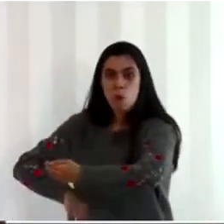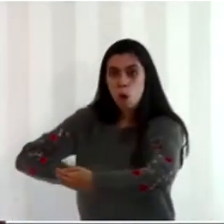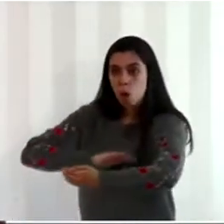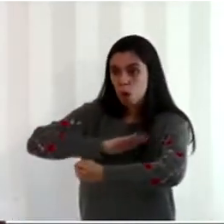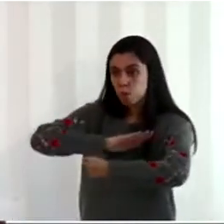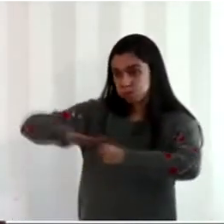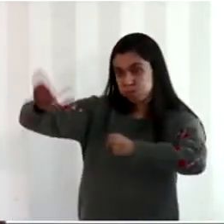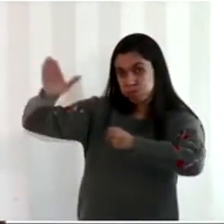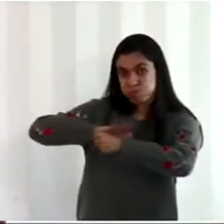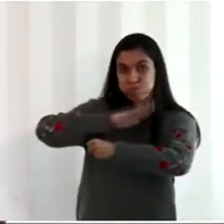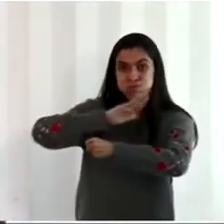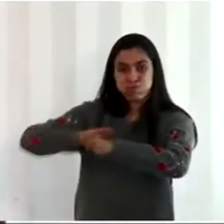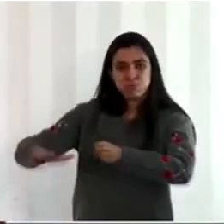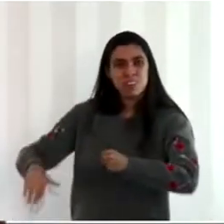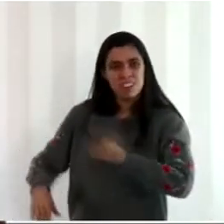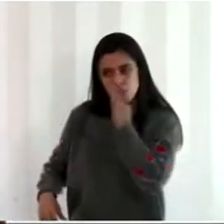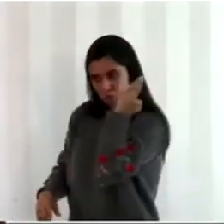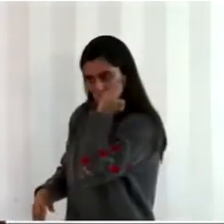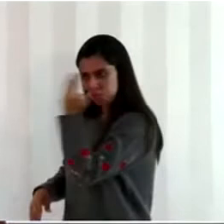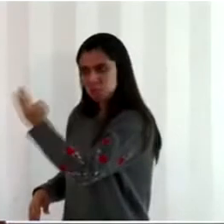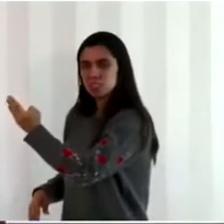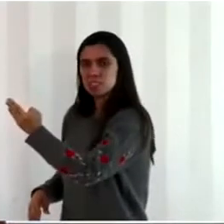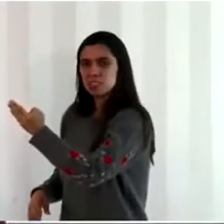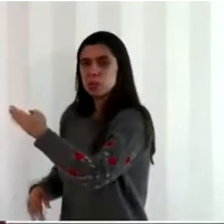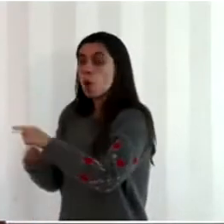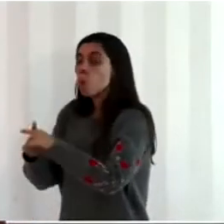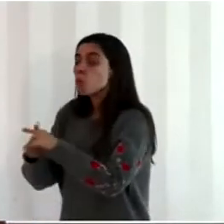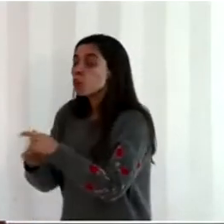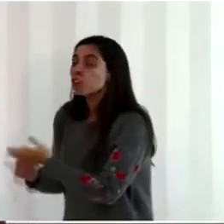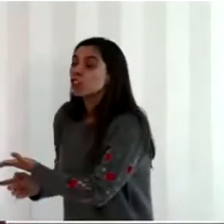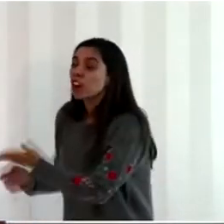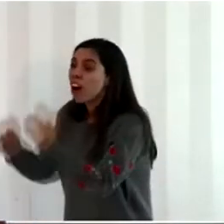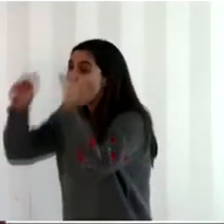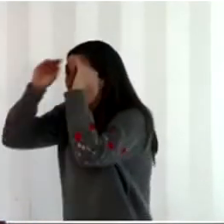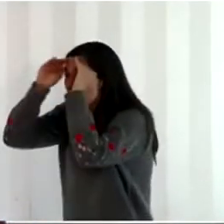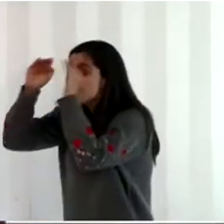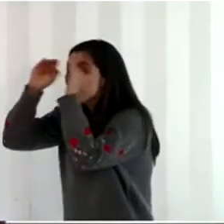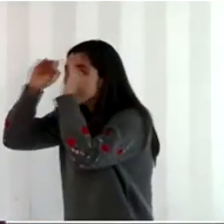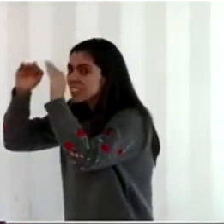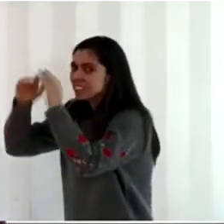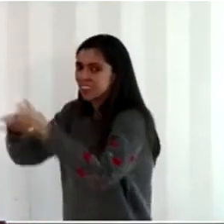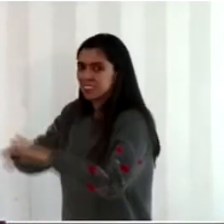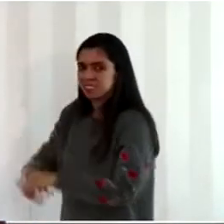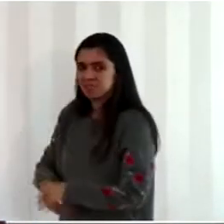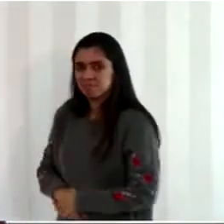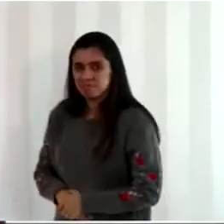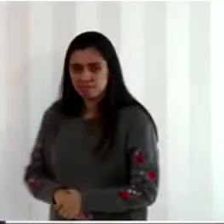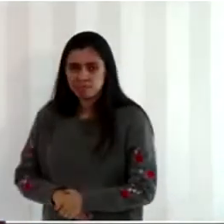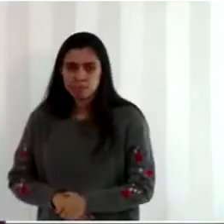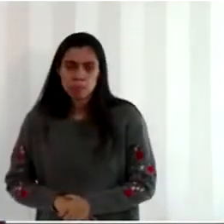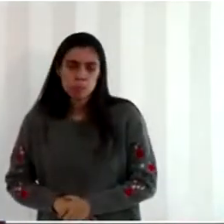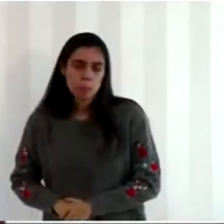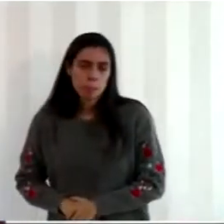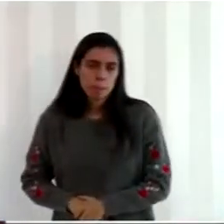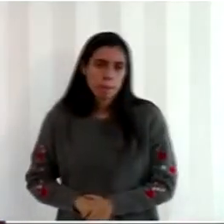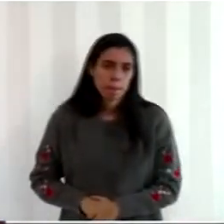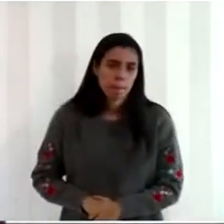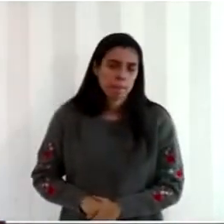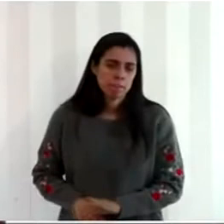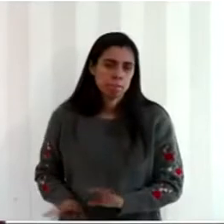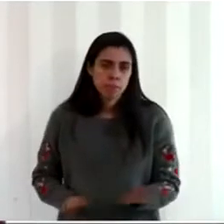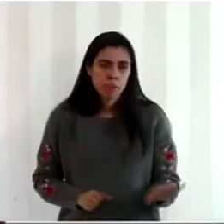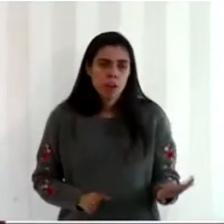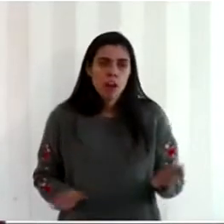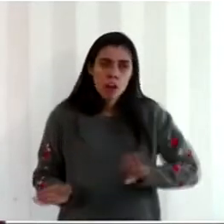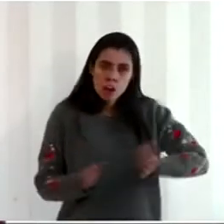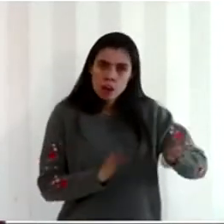Zorobabel. Nós não sabemos muito dele, mas tem uma informação para te dar: ele está na genealogia de Jesus. Quem é